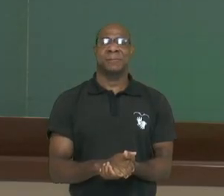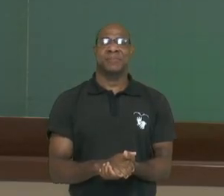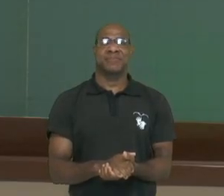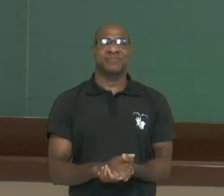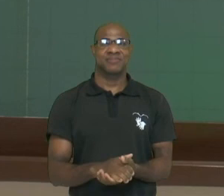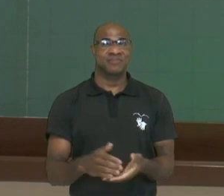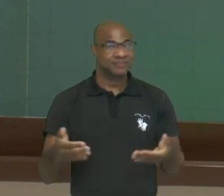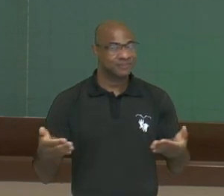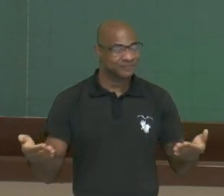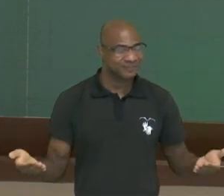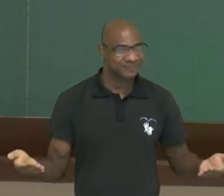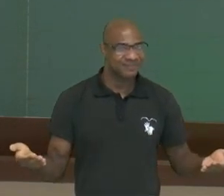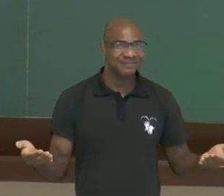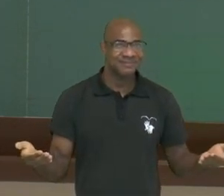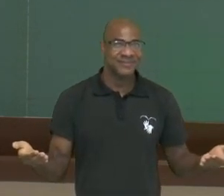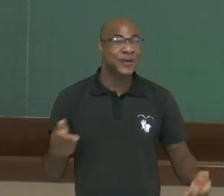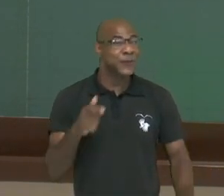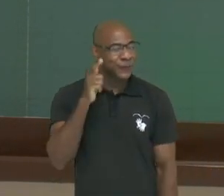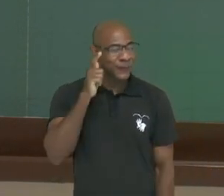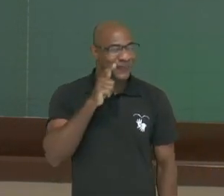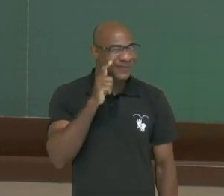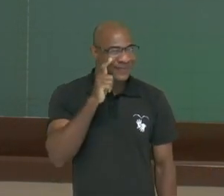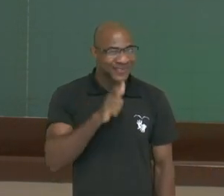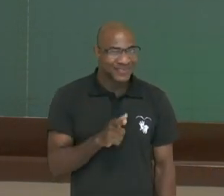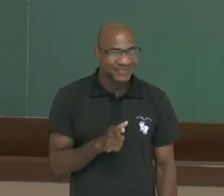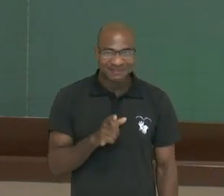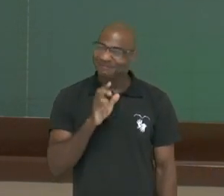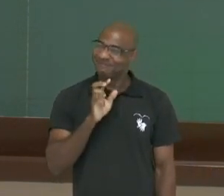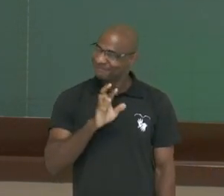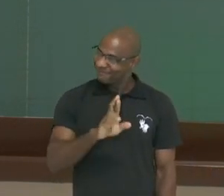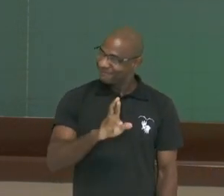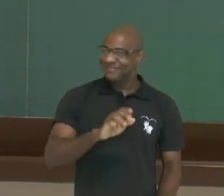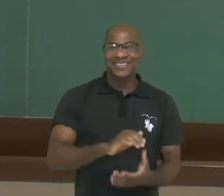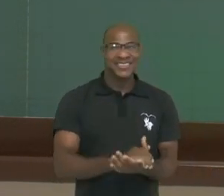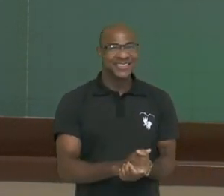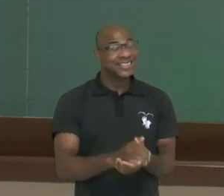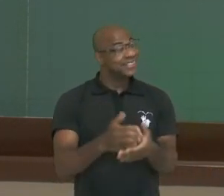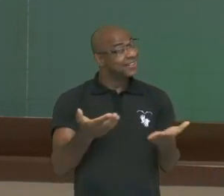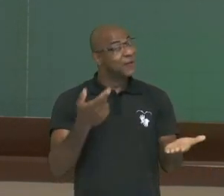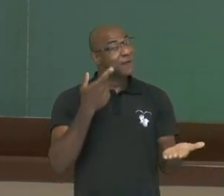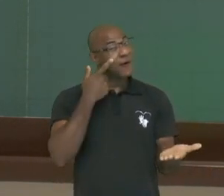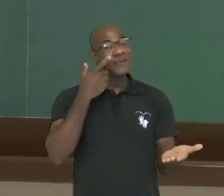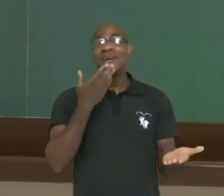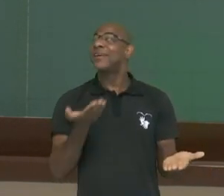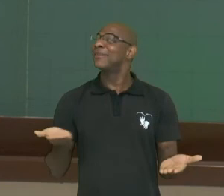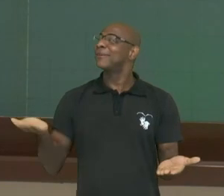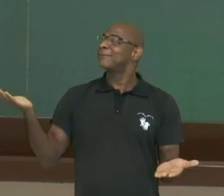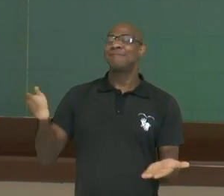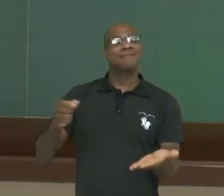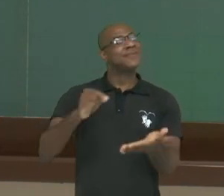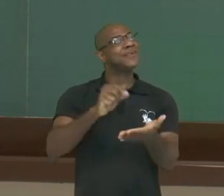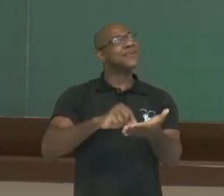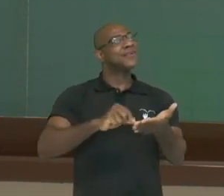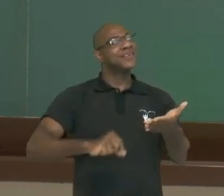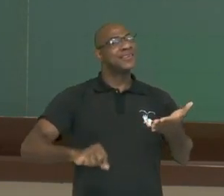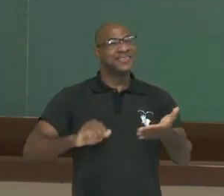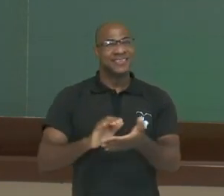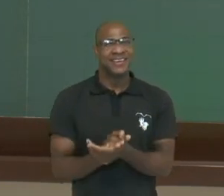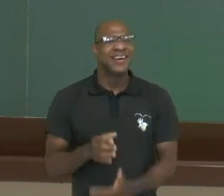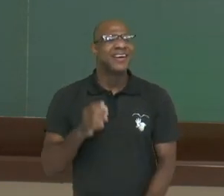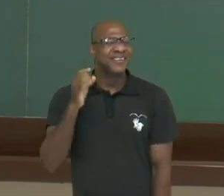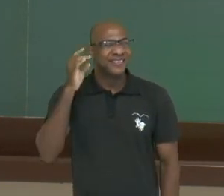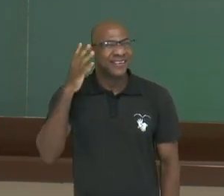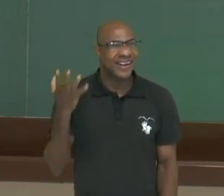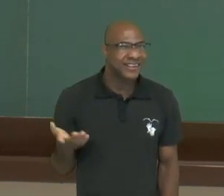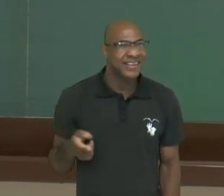E aí, meu caro, e aí, minha cara? Resolveram? Vamos à correção, então? Fácil essa, né? Tá bem, depois